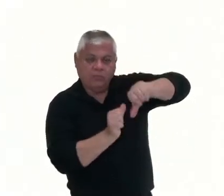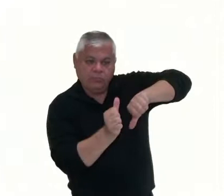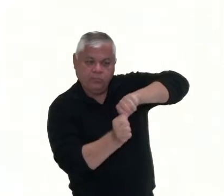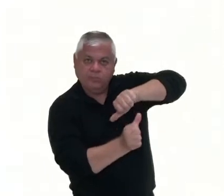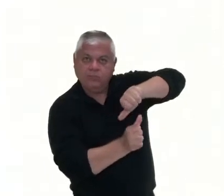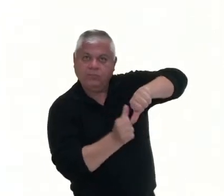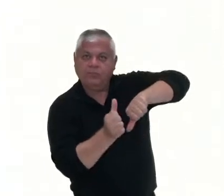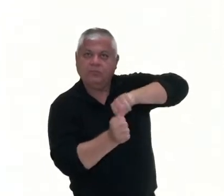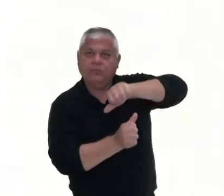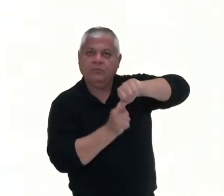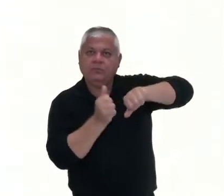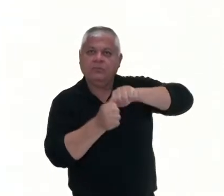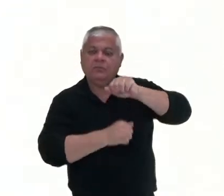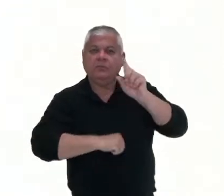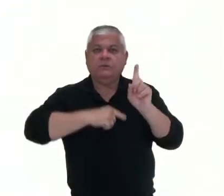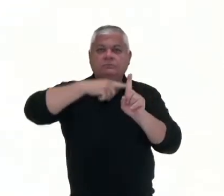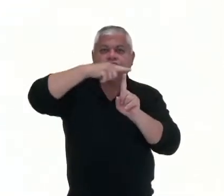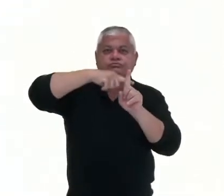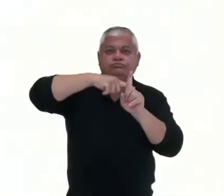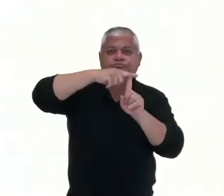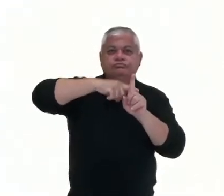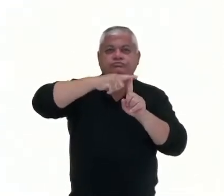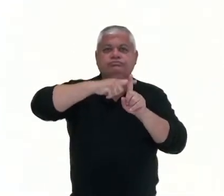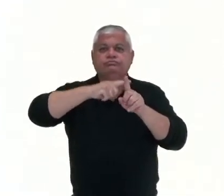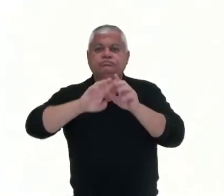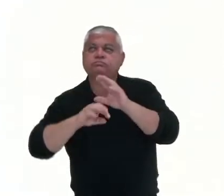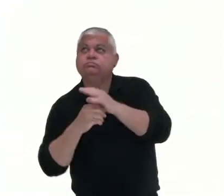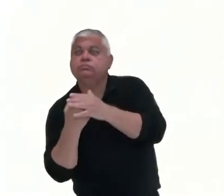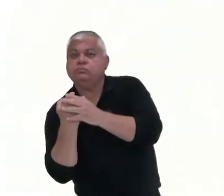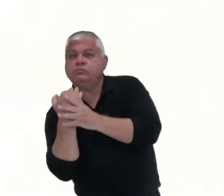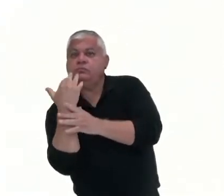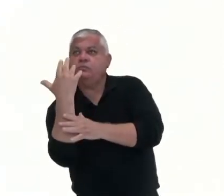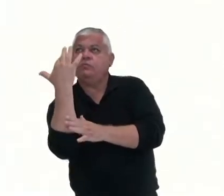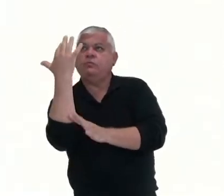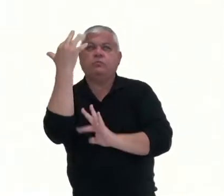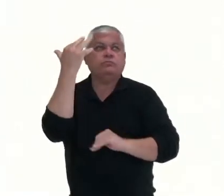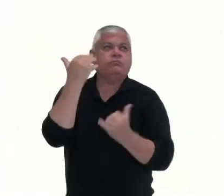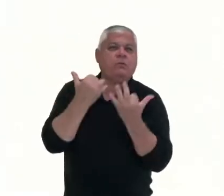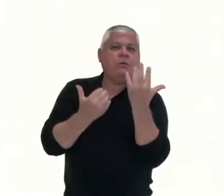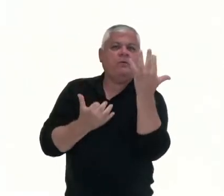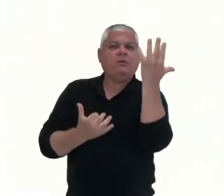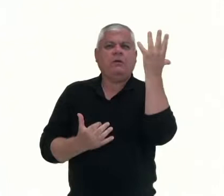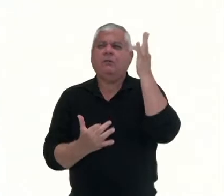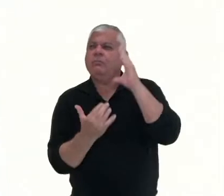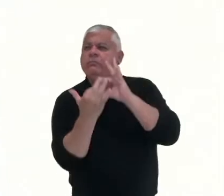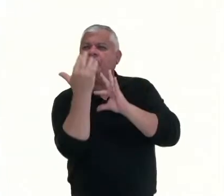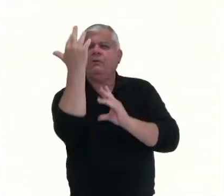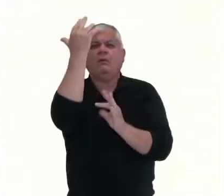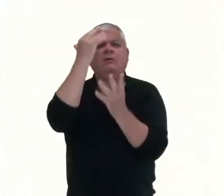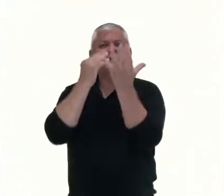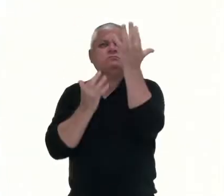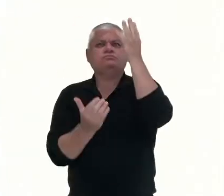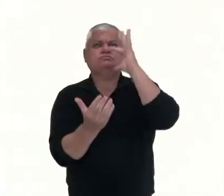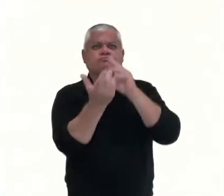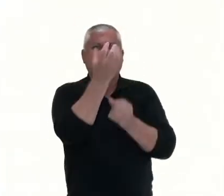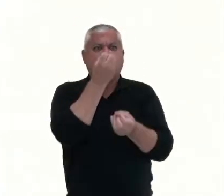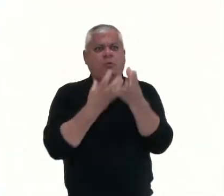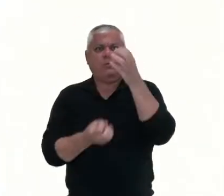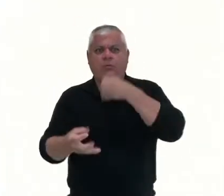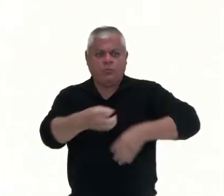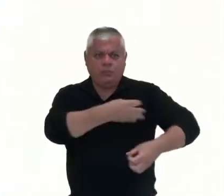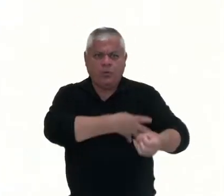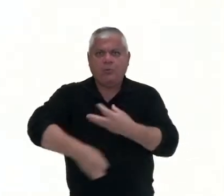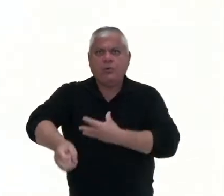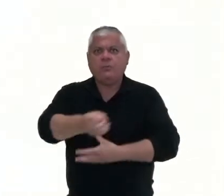novas árvores, por exemplo, surgissem. E isso fez com que novas características foram surgindo ao longo das